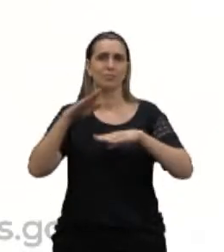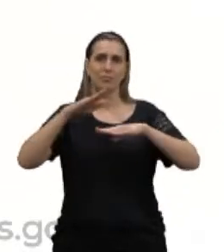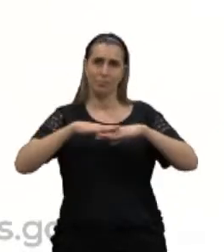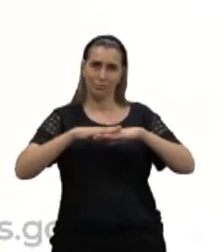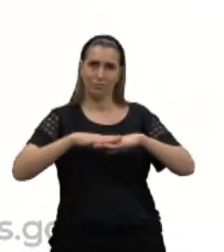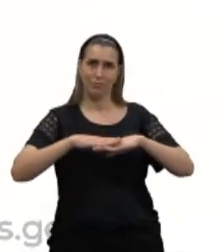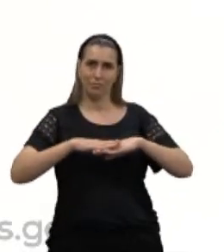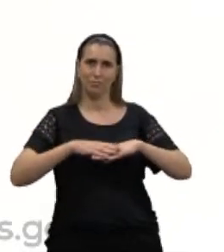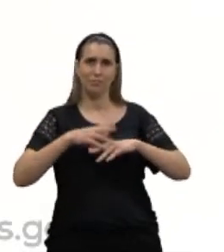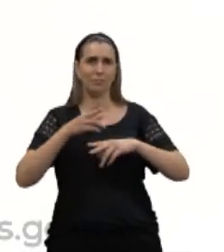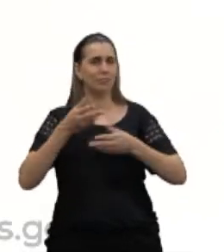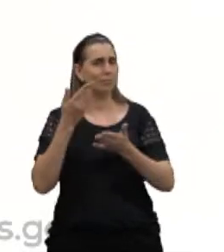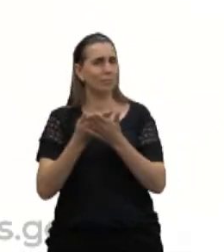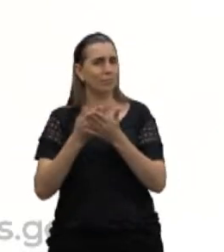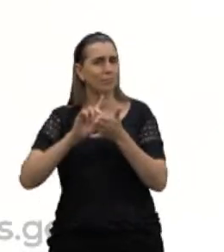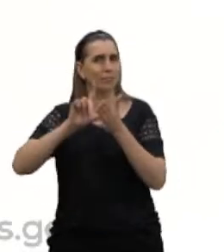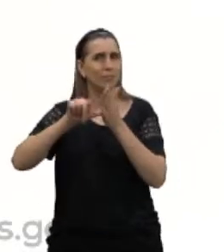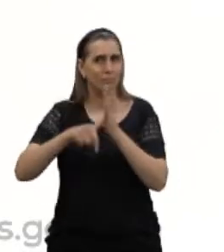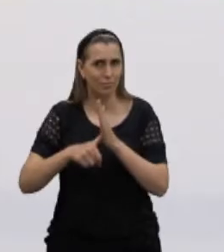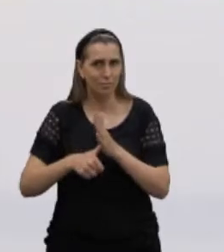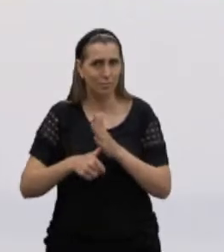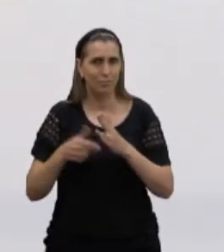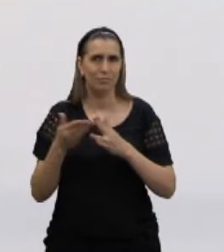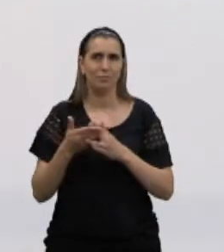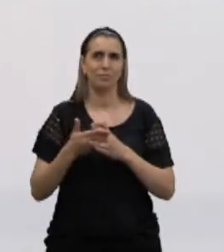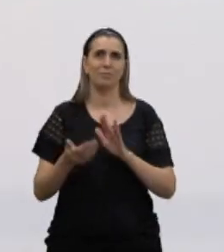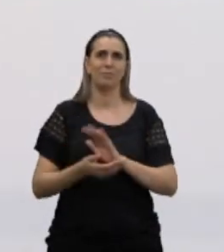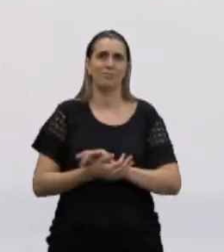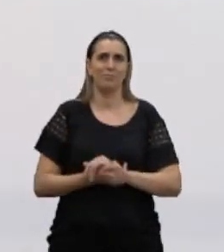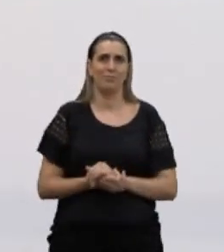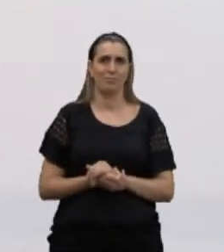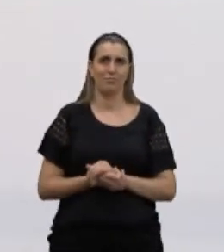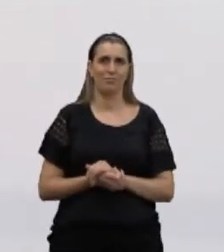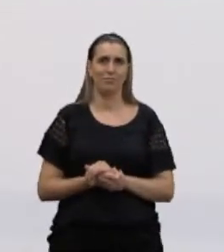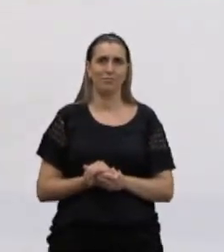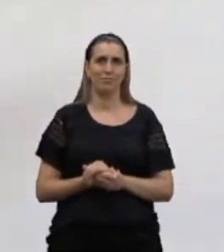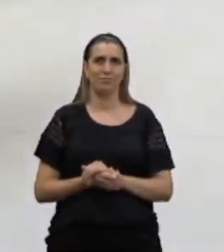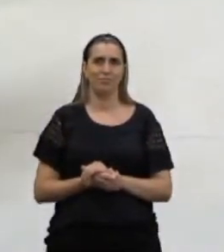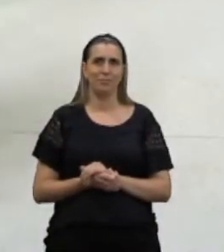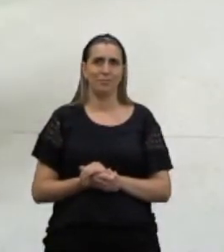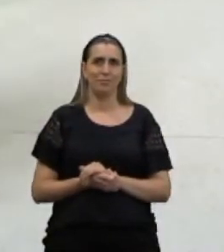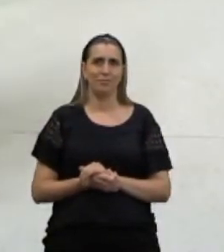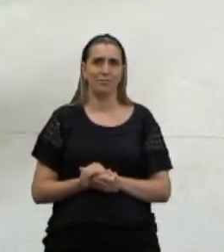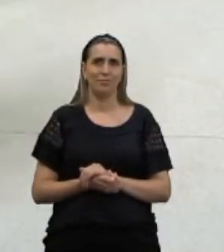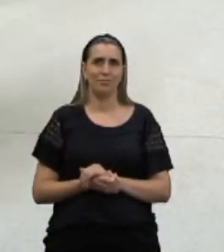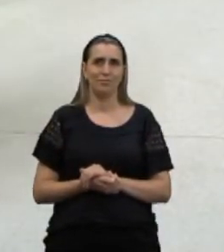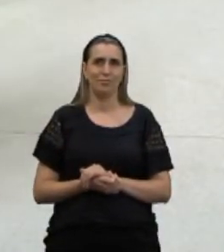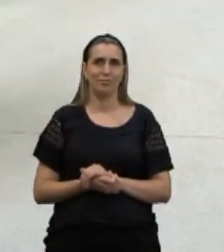gente vai ver melhor daqui a pouquinho, depois do intervalo. Perfeito.